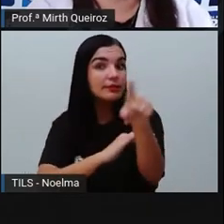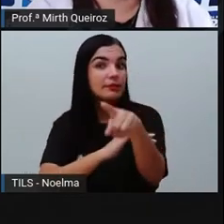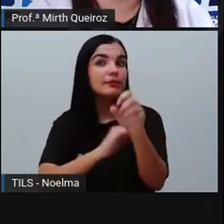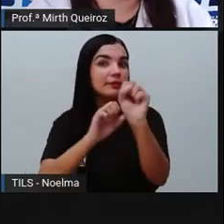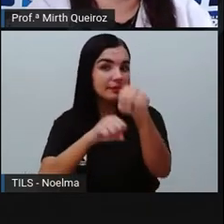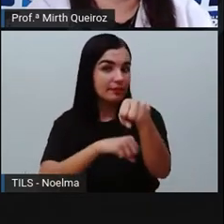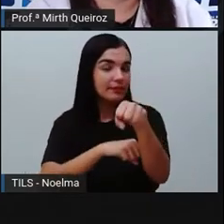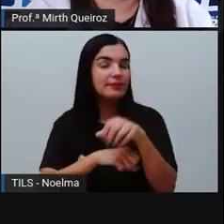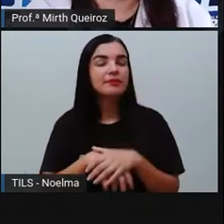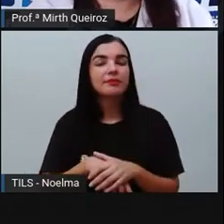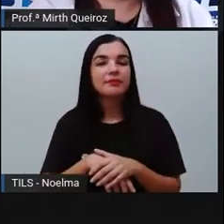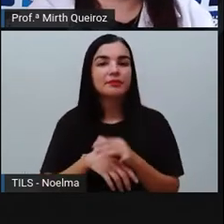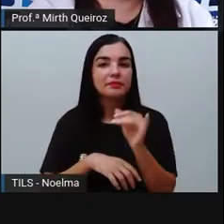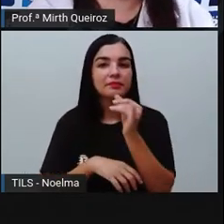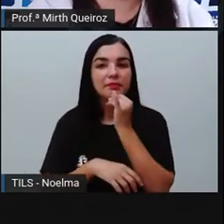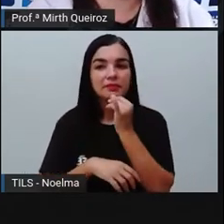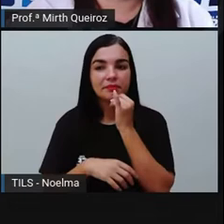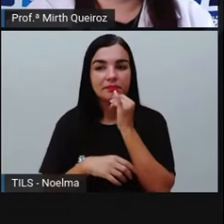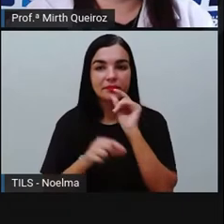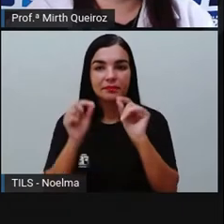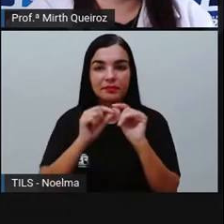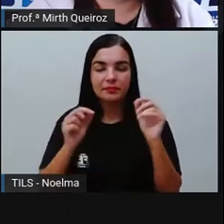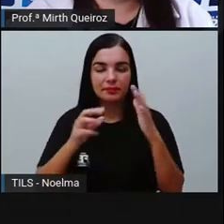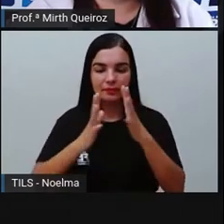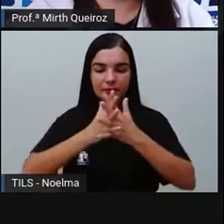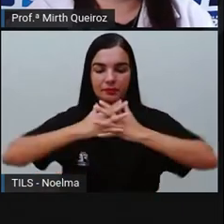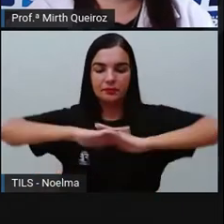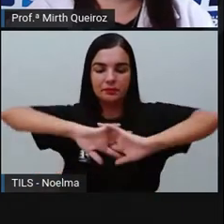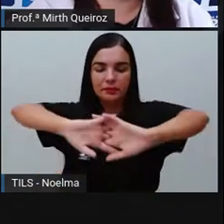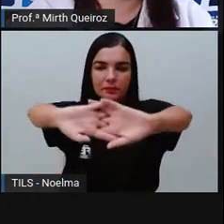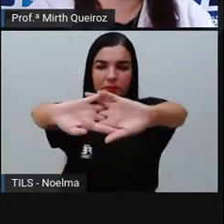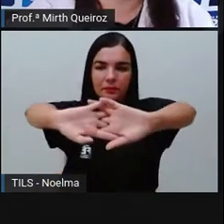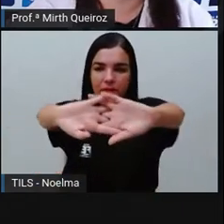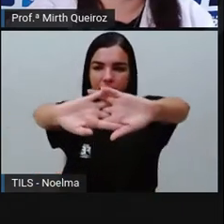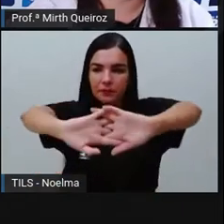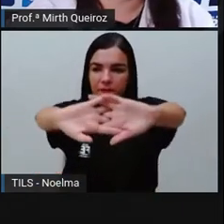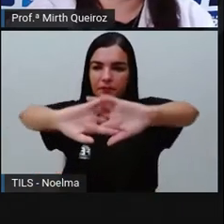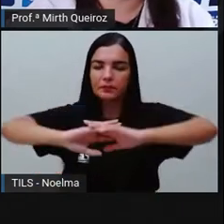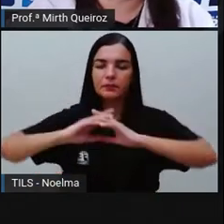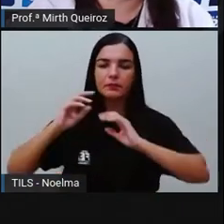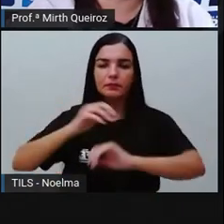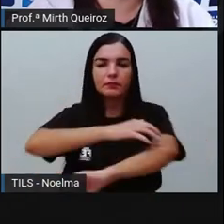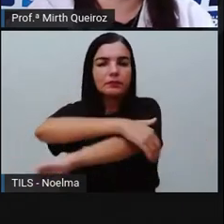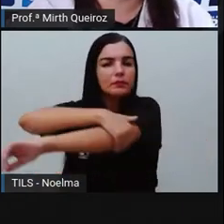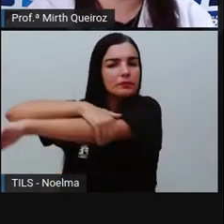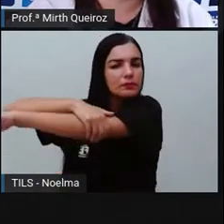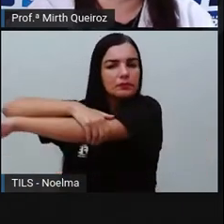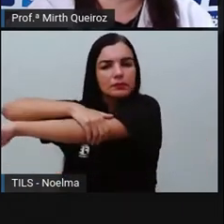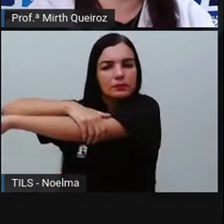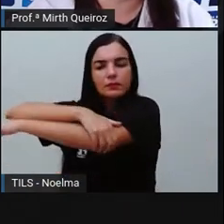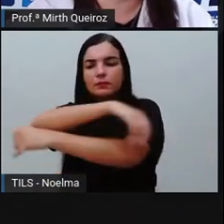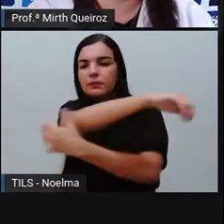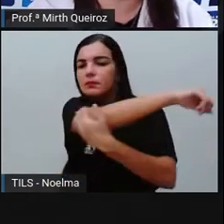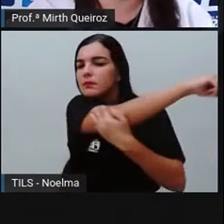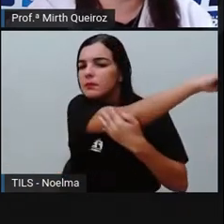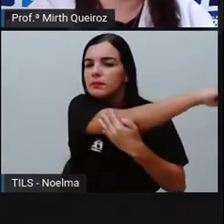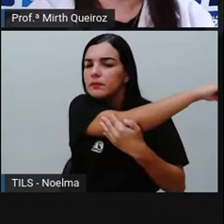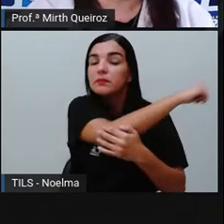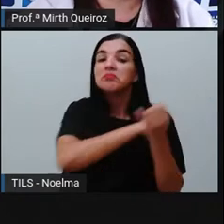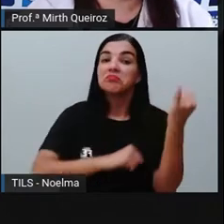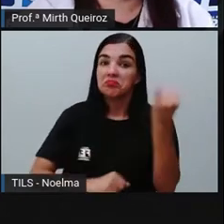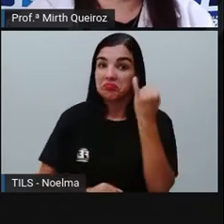Que é o caso de, primeiro, os alongamentos são bastante importantes, né? Uma vez que eles vão ajudar a prevenir